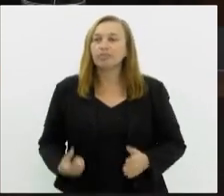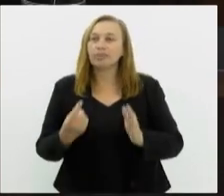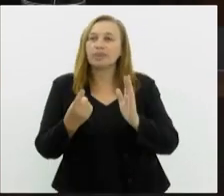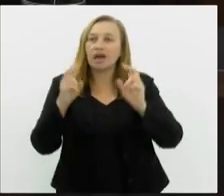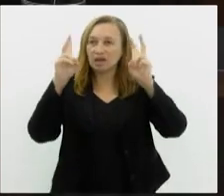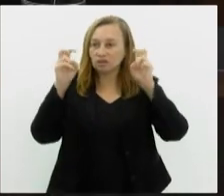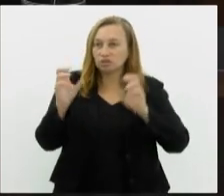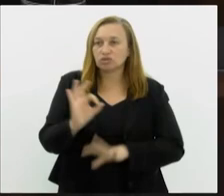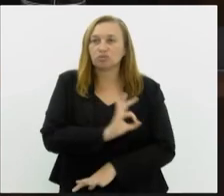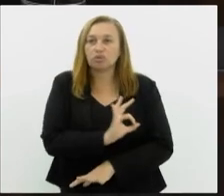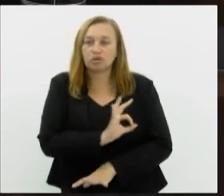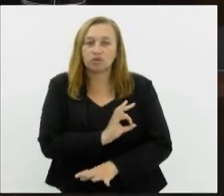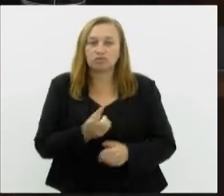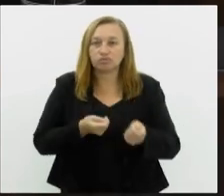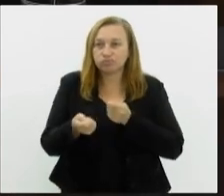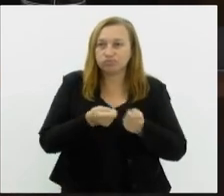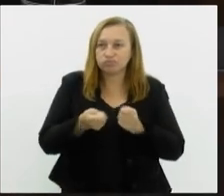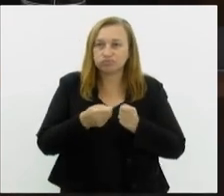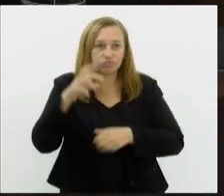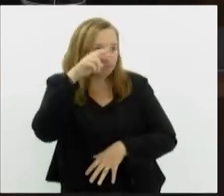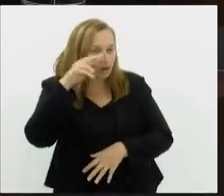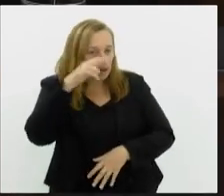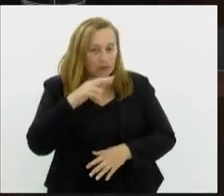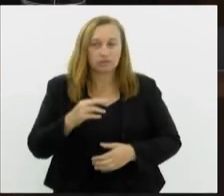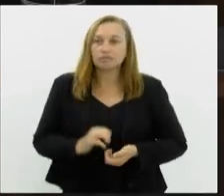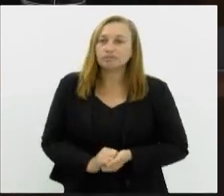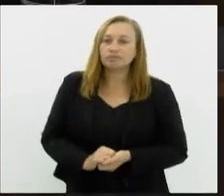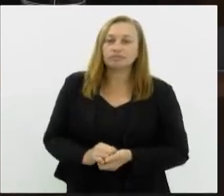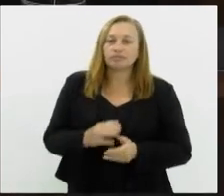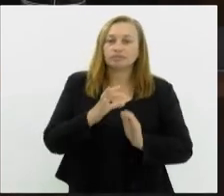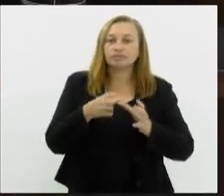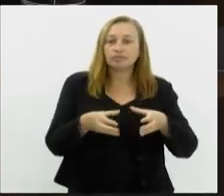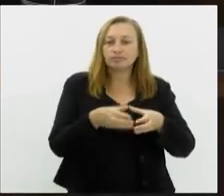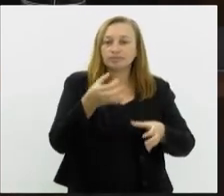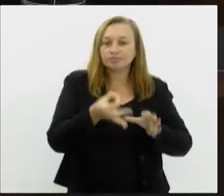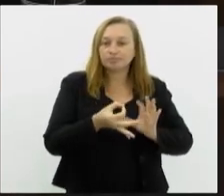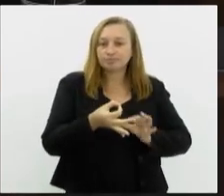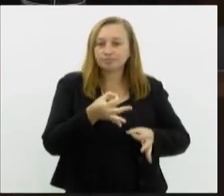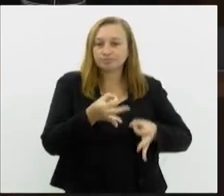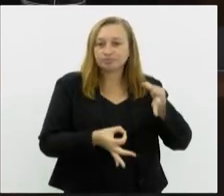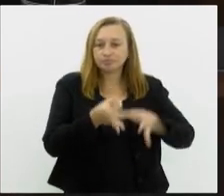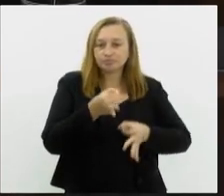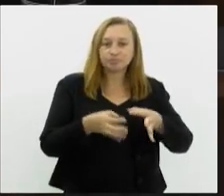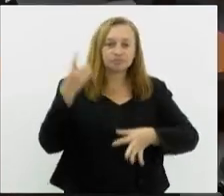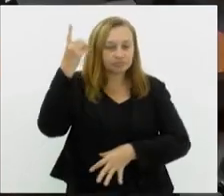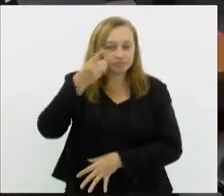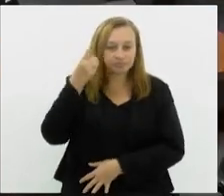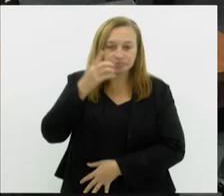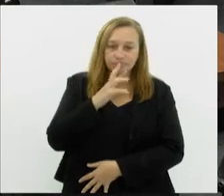finanças, casação financeira e controle. Para emitir parecer pela Constituição e Justiça, deputado Rodrigo Amorim.